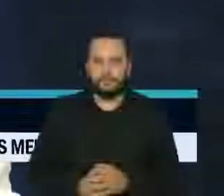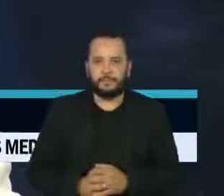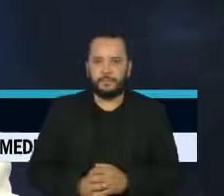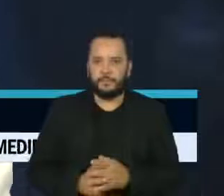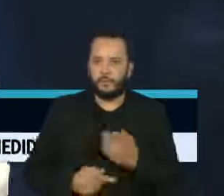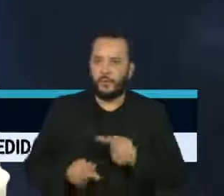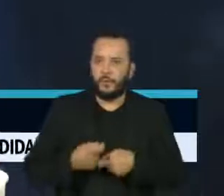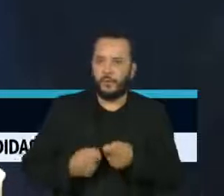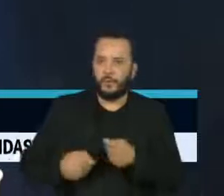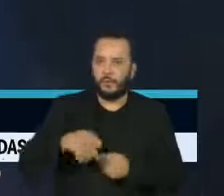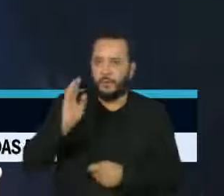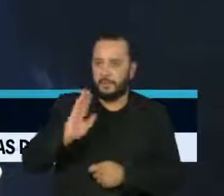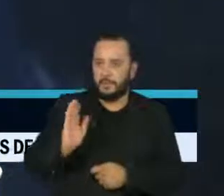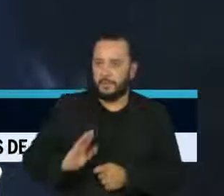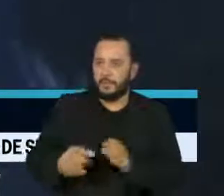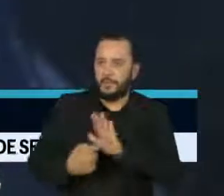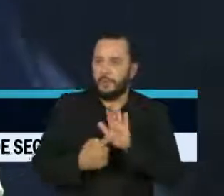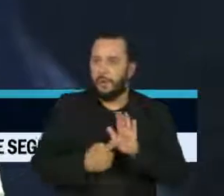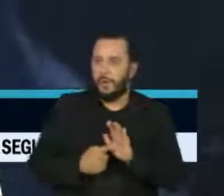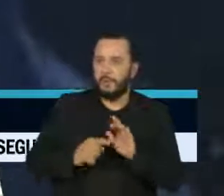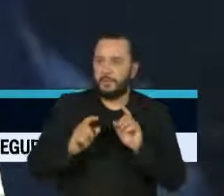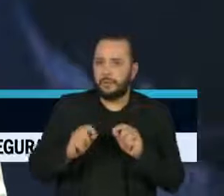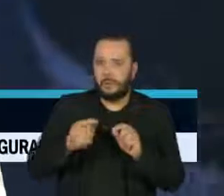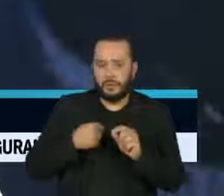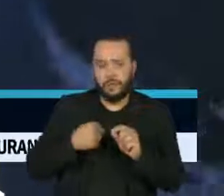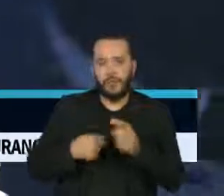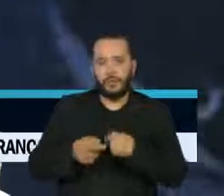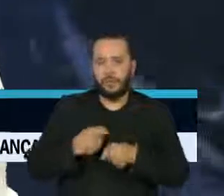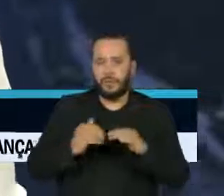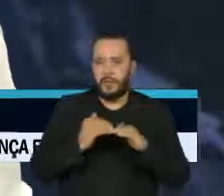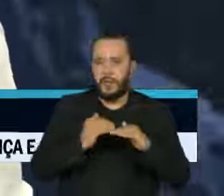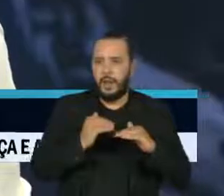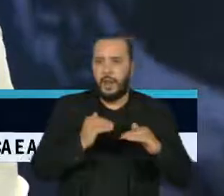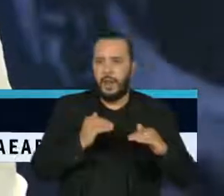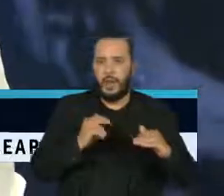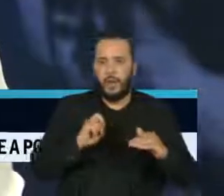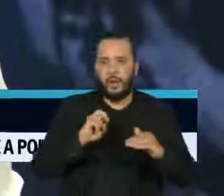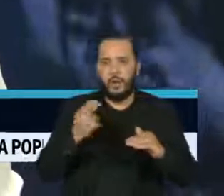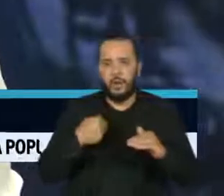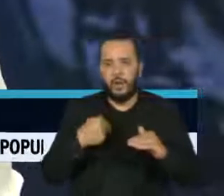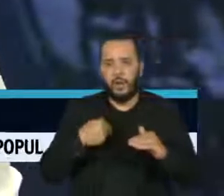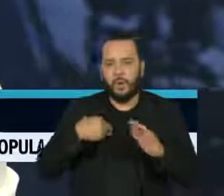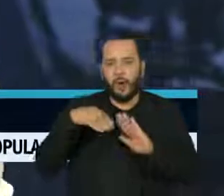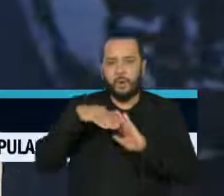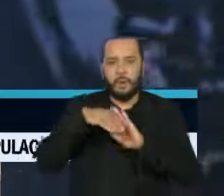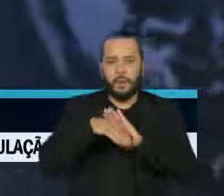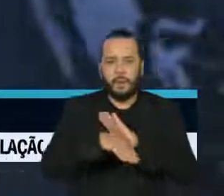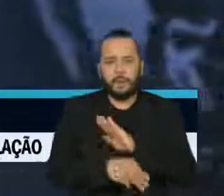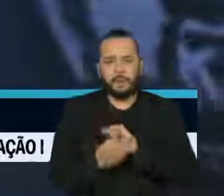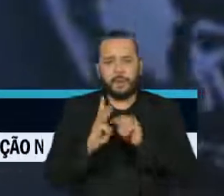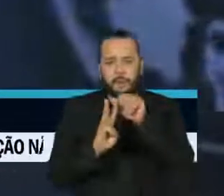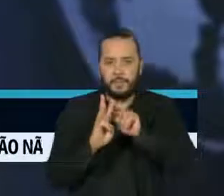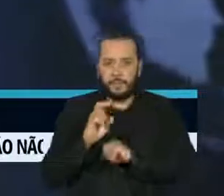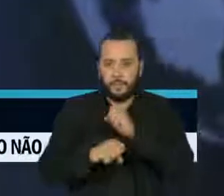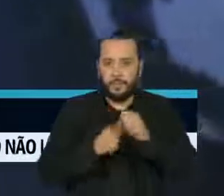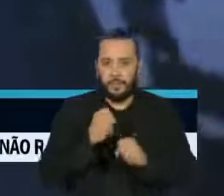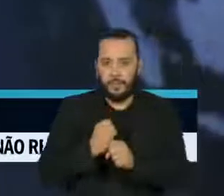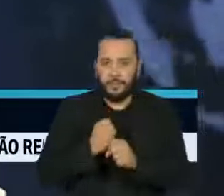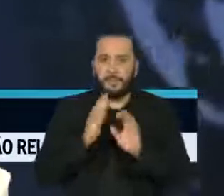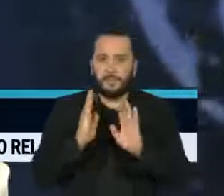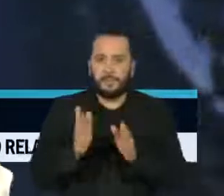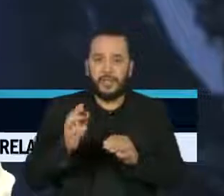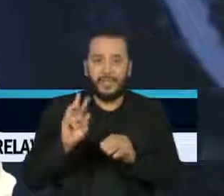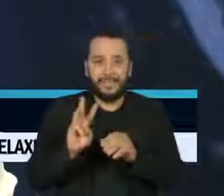A economia brasileira, ao que tudo indica, ficou parada ou até mesmo encolheu no terceiro trimestre do ano, depois de uma pequena queda nos